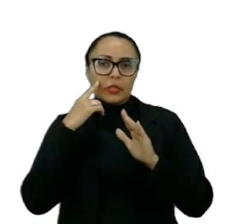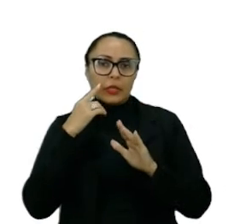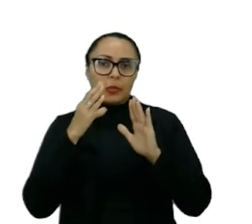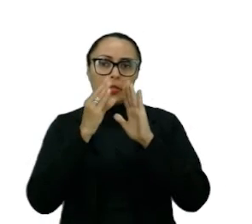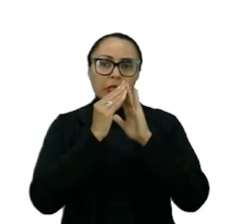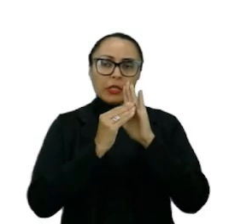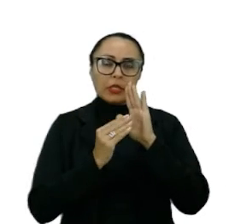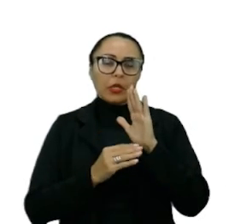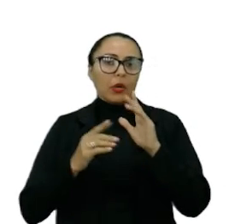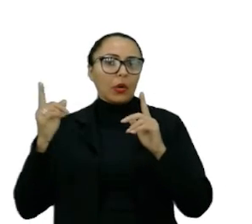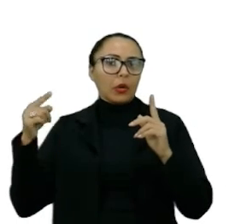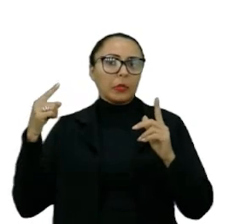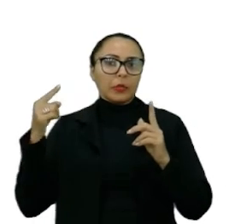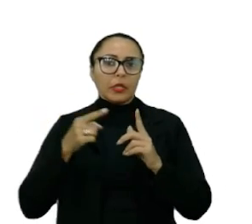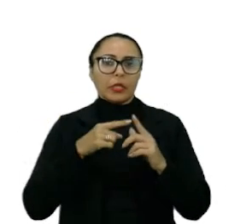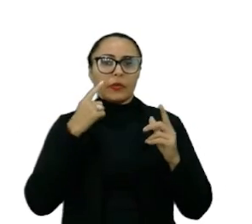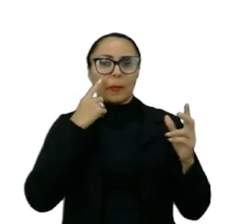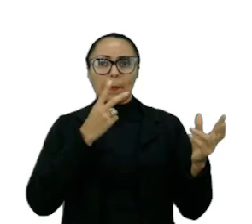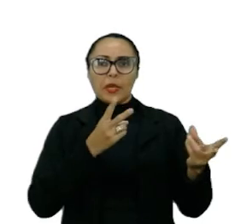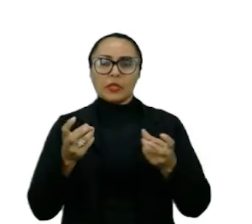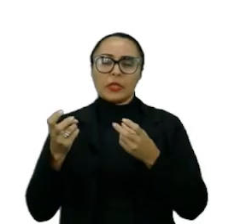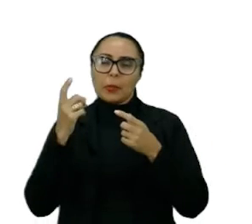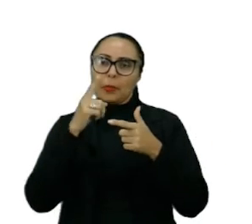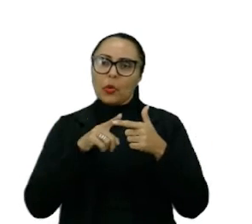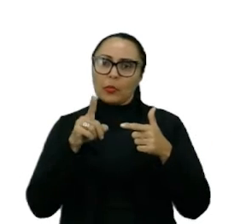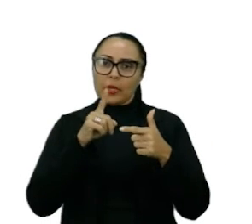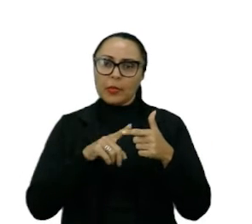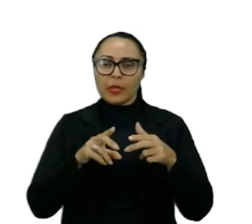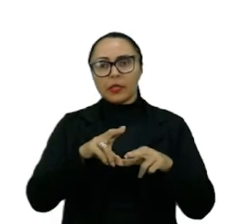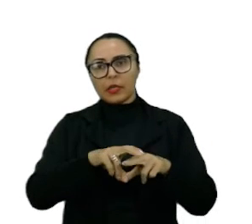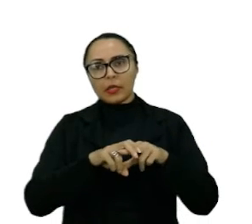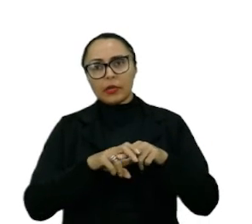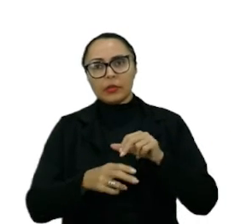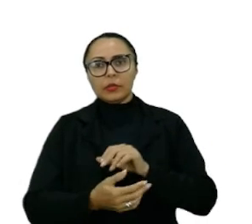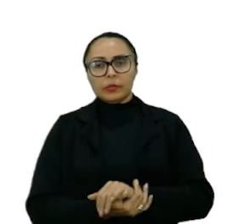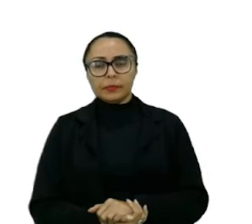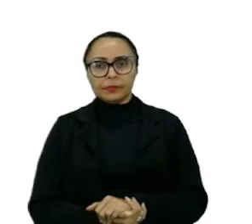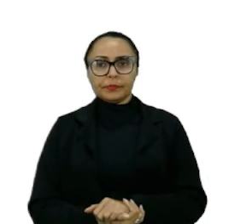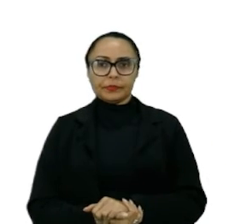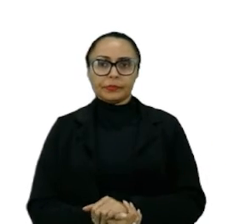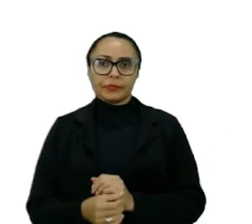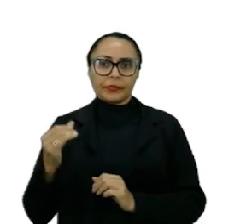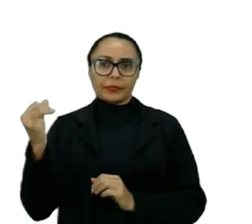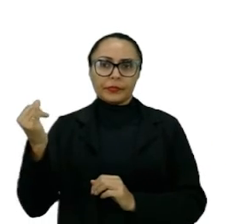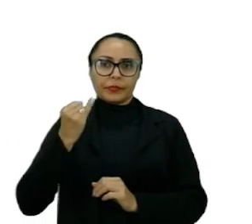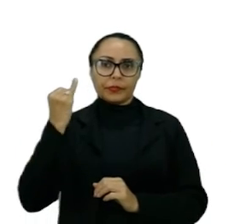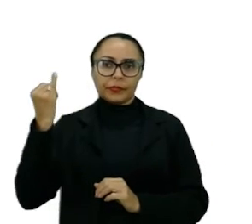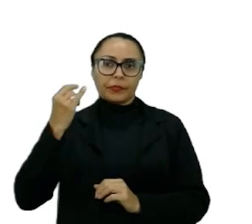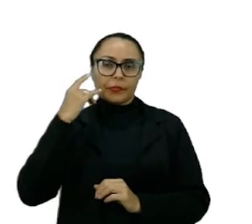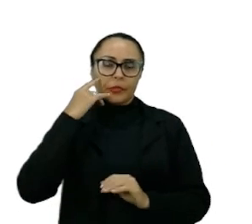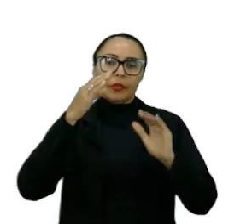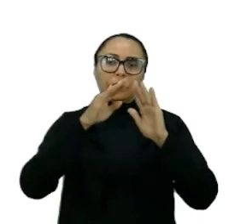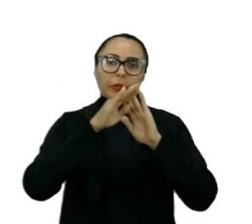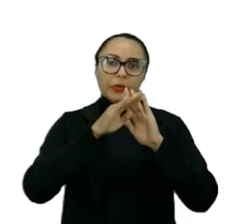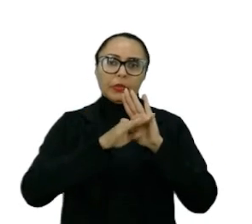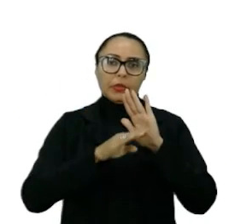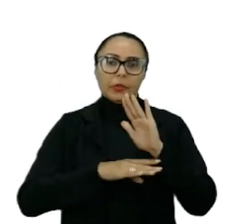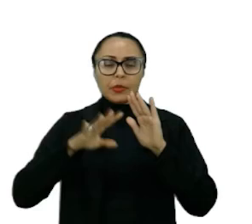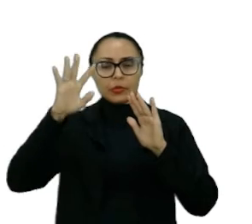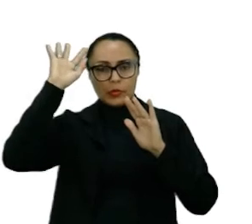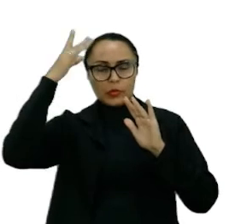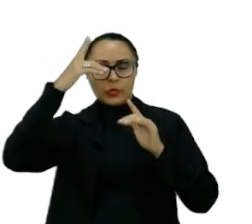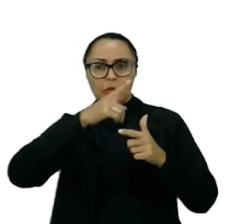objetivos ou identificando problemas e suas causas. É necessário definir um plano para solucionar